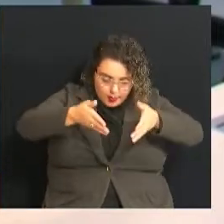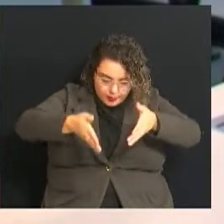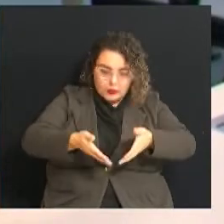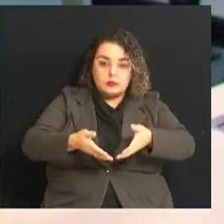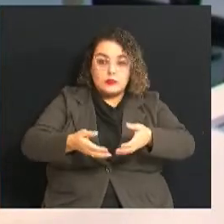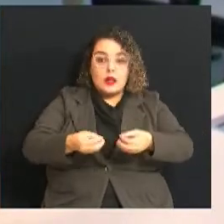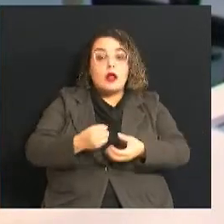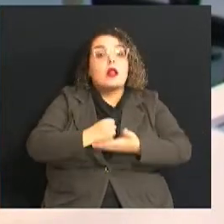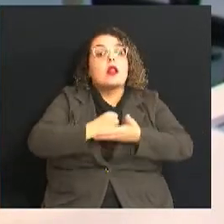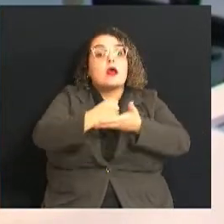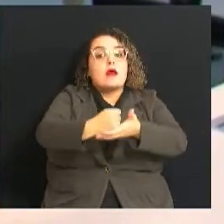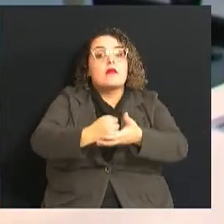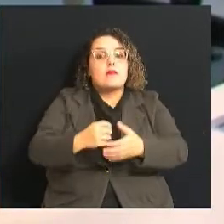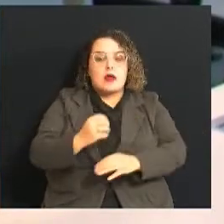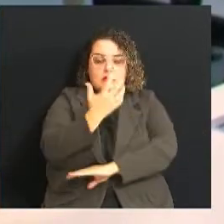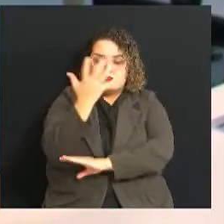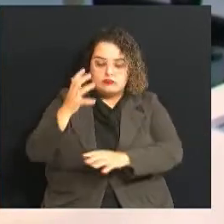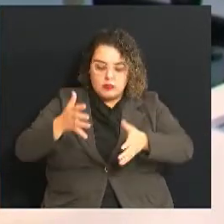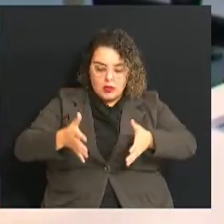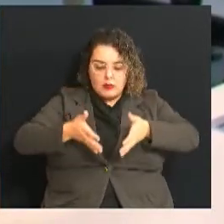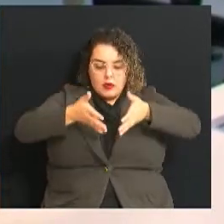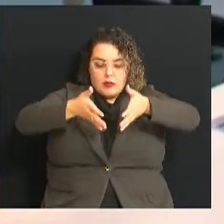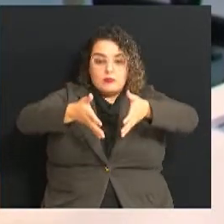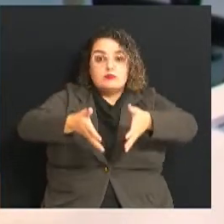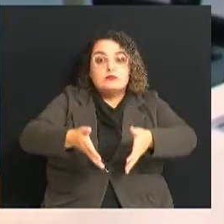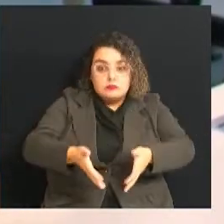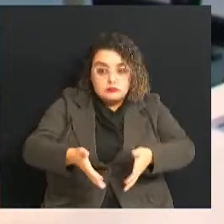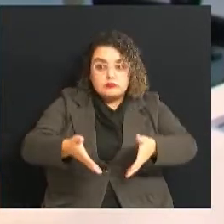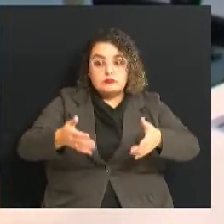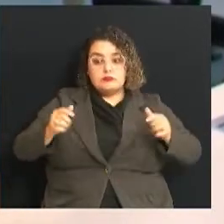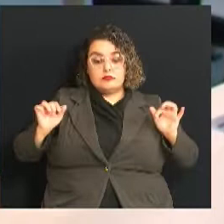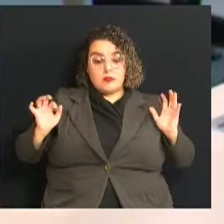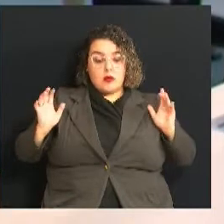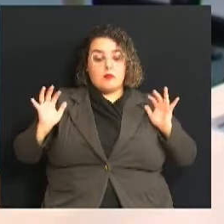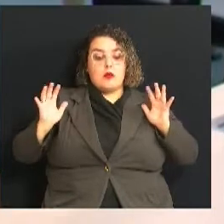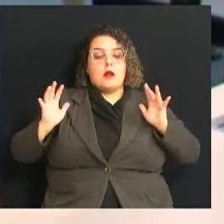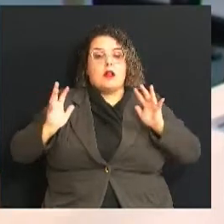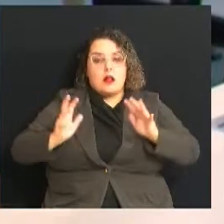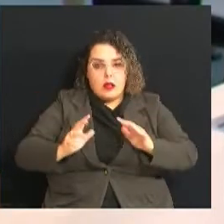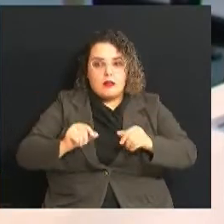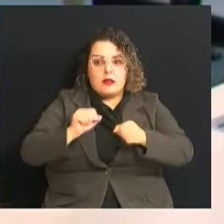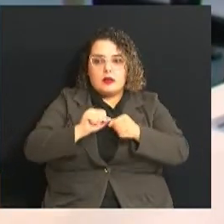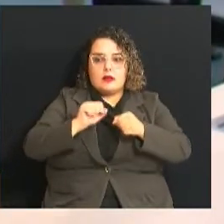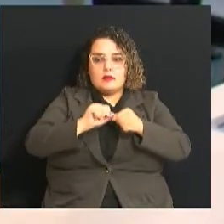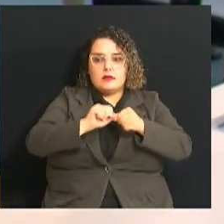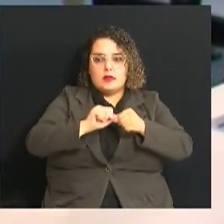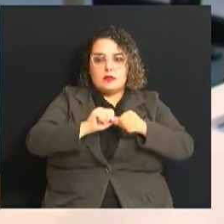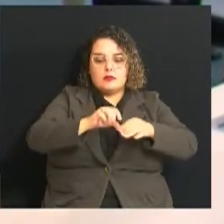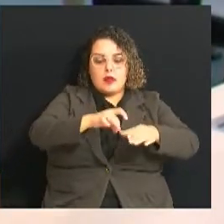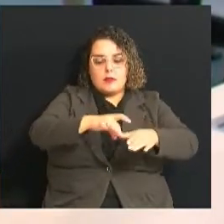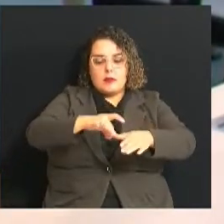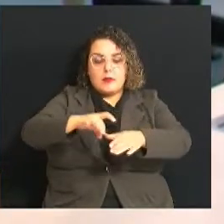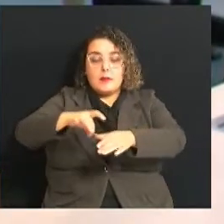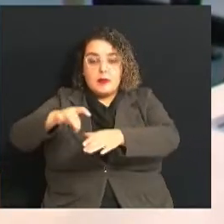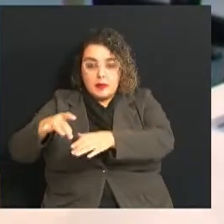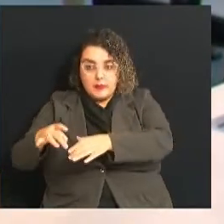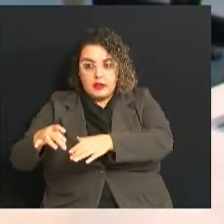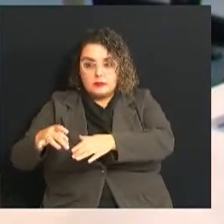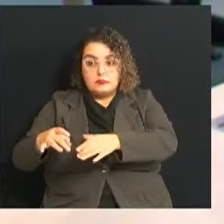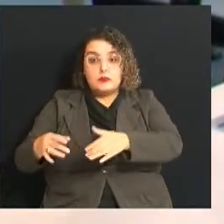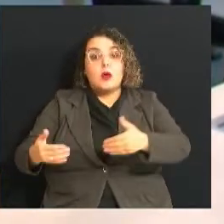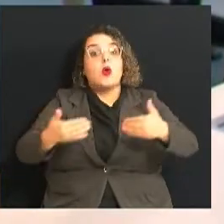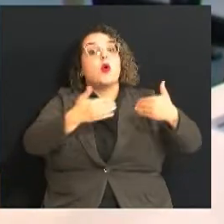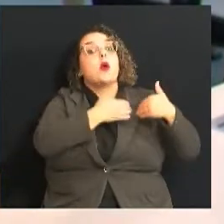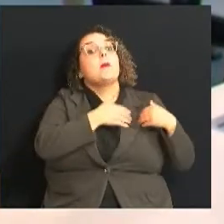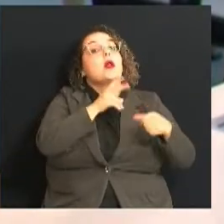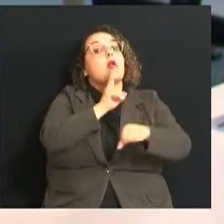de árvore, e a ideia é que a população em mutirão faça o plantio, né, se corresponsabilizando pelo